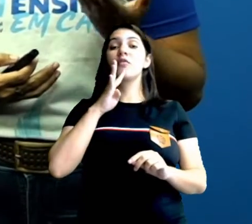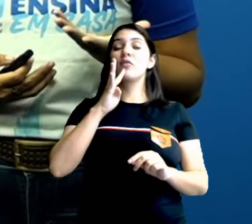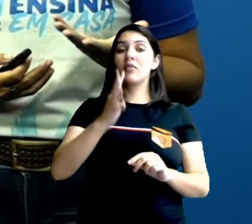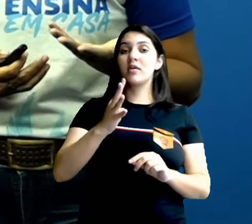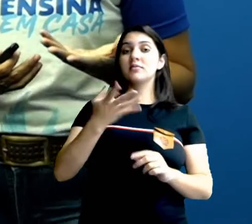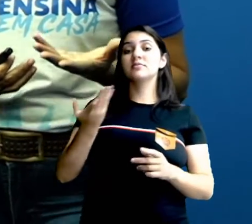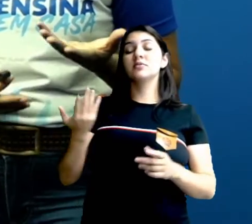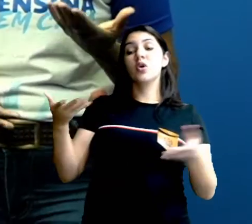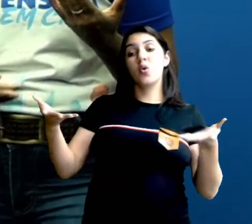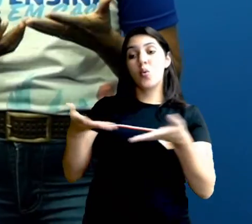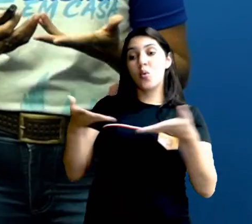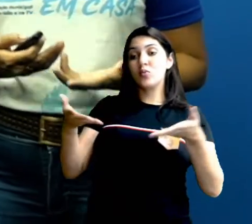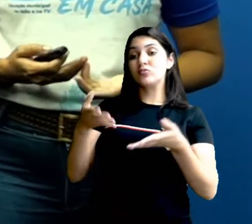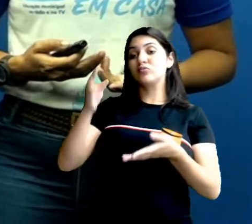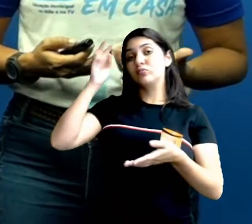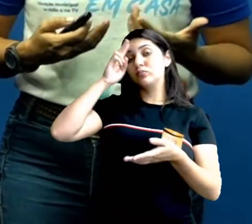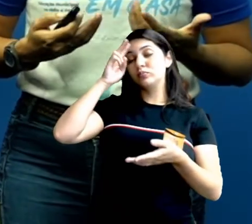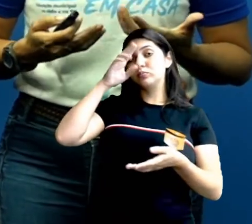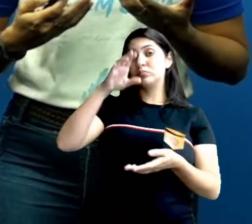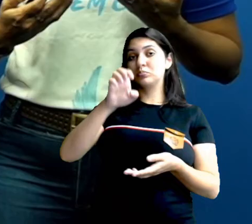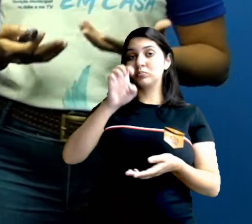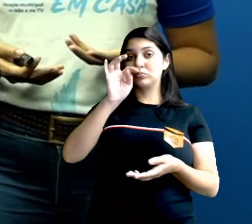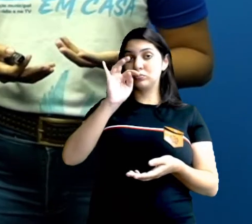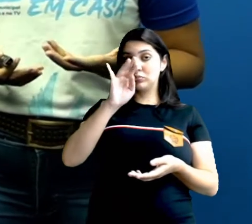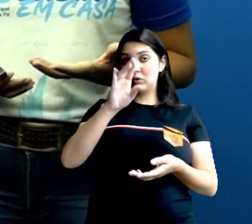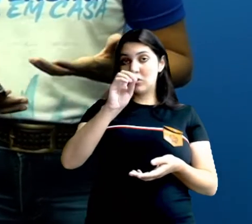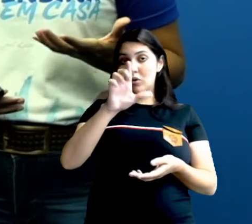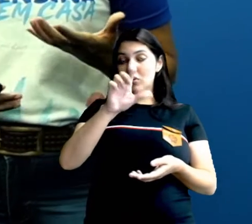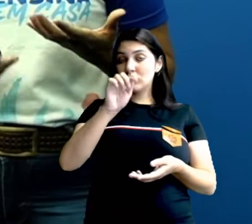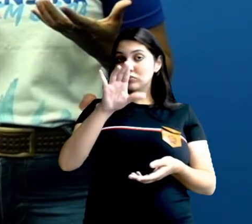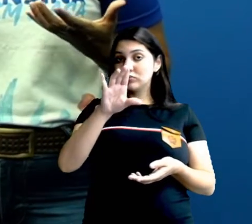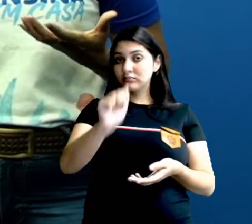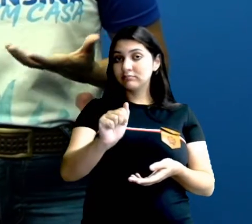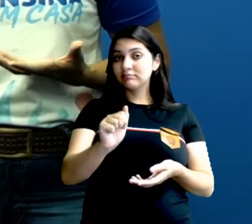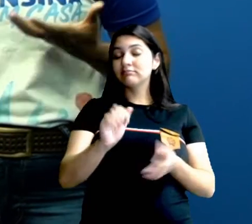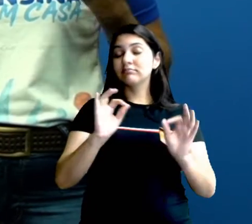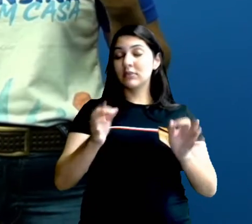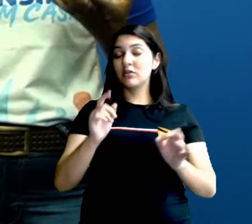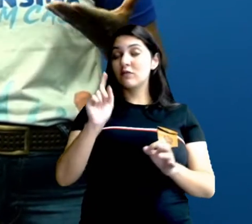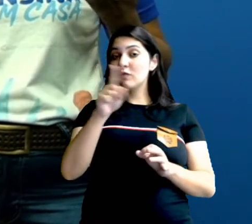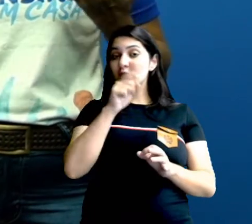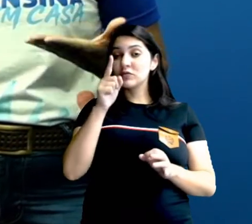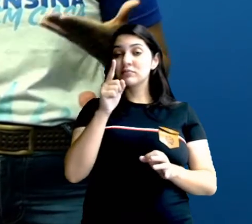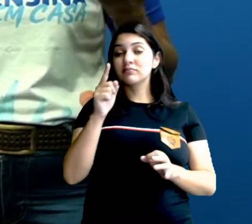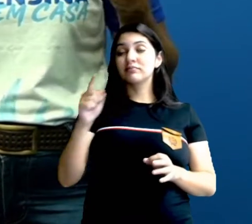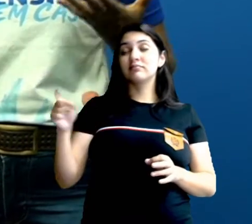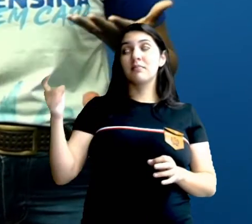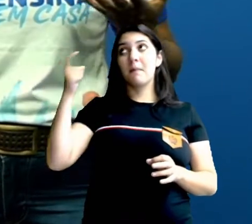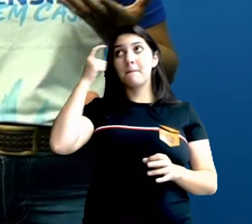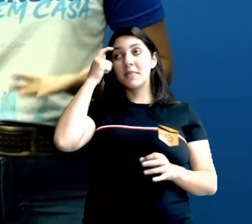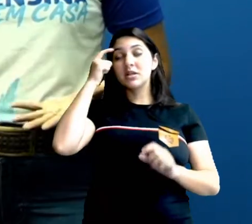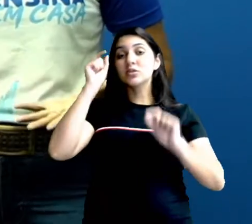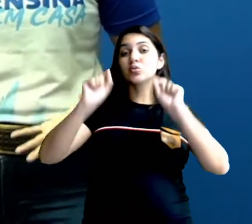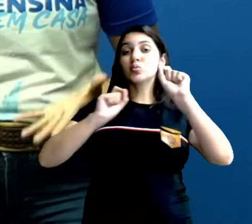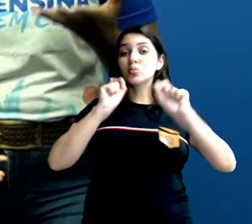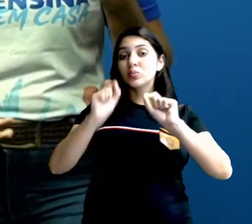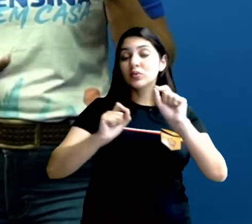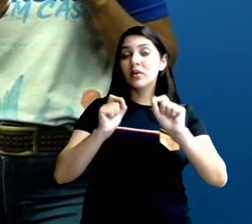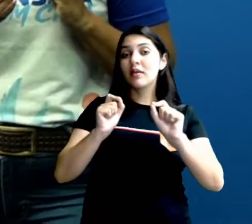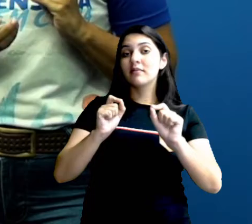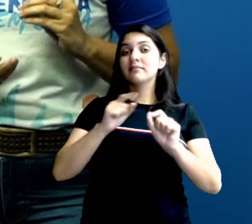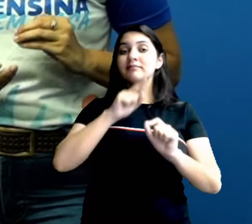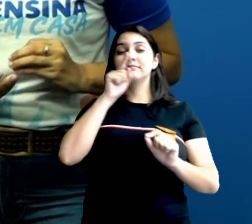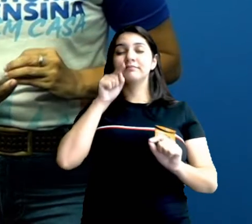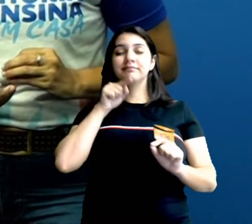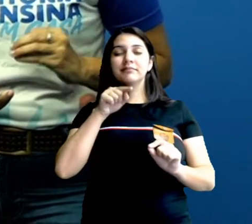Eu trouxe para vocês hoje um conto diferente, o conto etiológico. E vocês estão aí doidos para saber o que é esse conto etiológico.